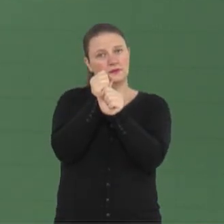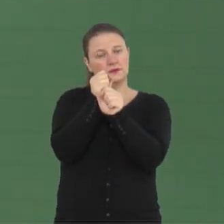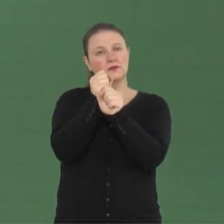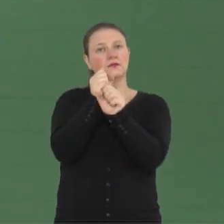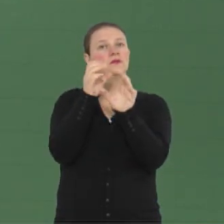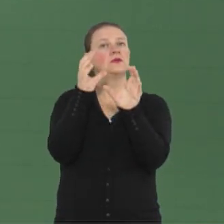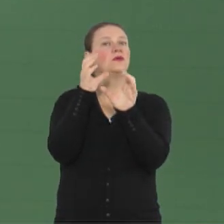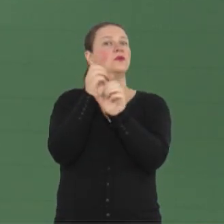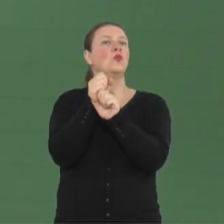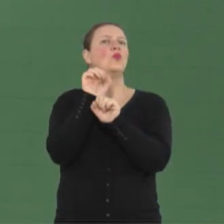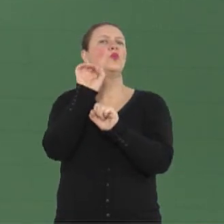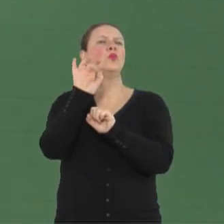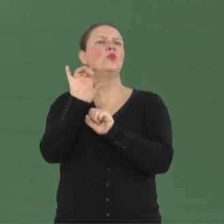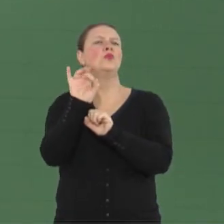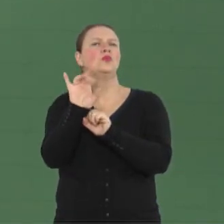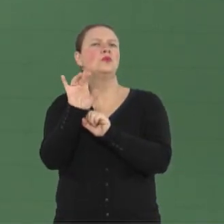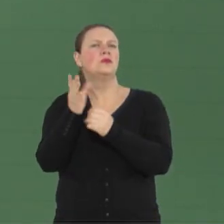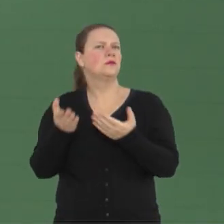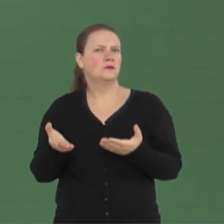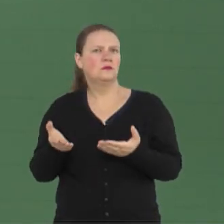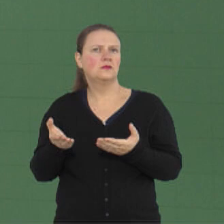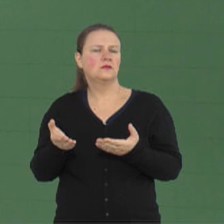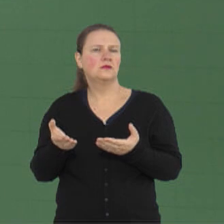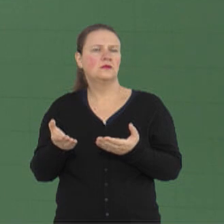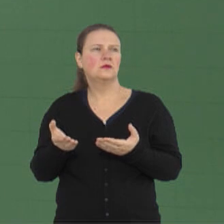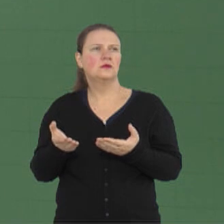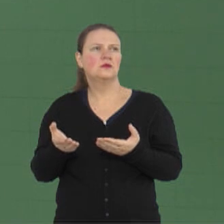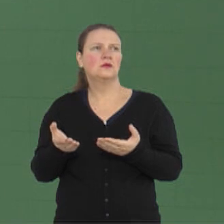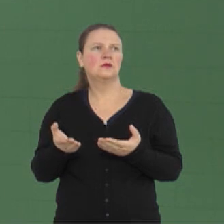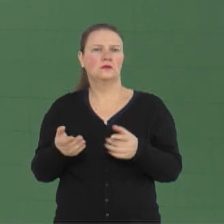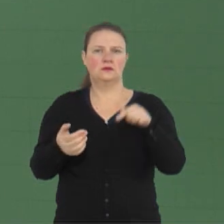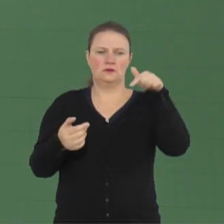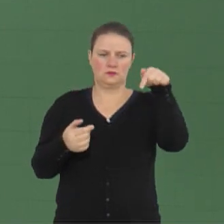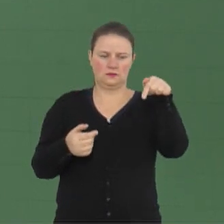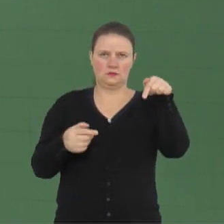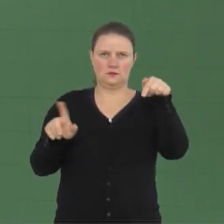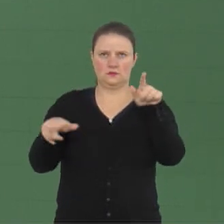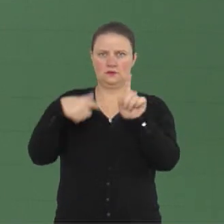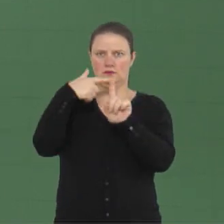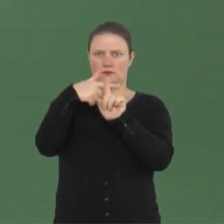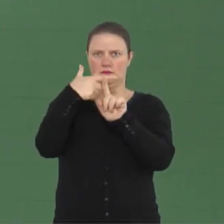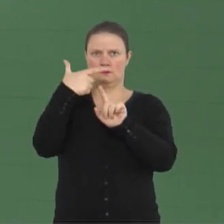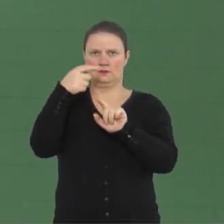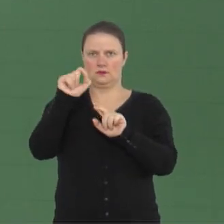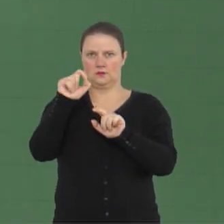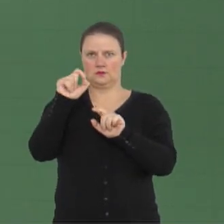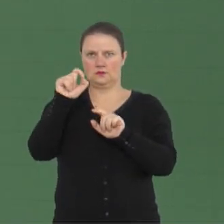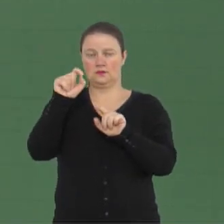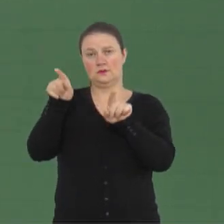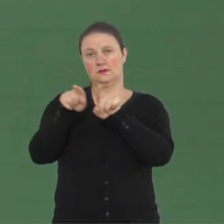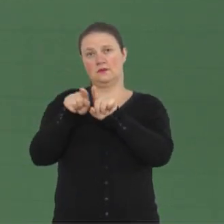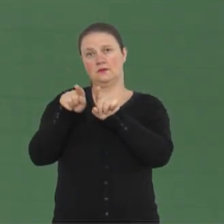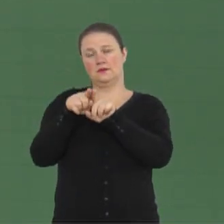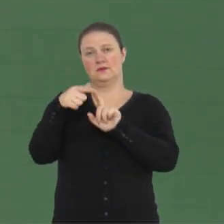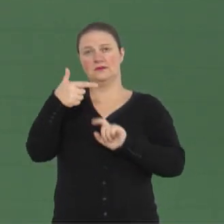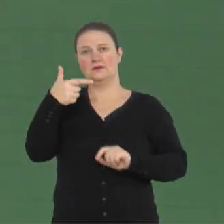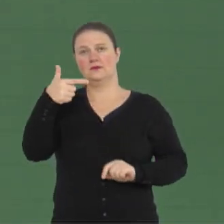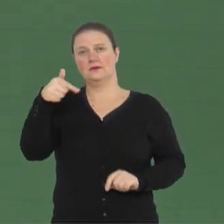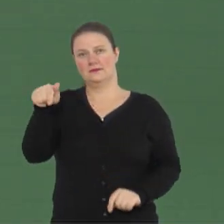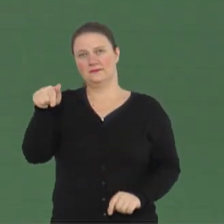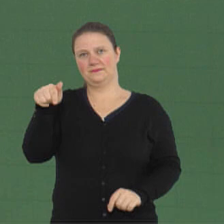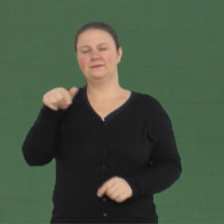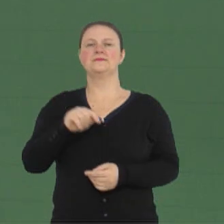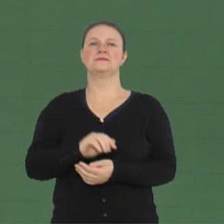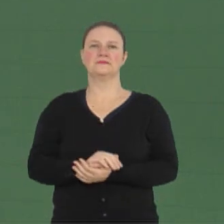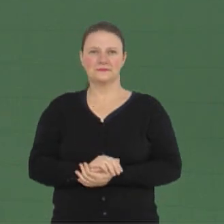apenas esta operação na expressão, ou seja, 7 mais 20, quanto temos?